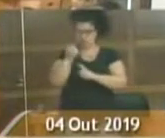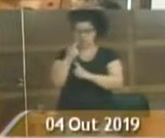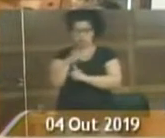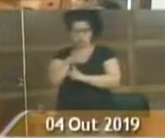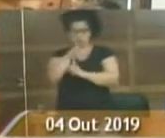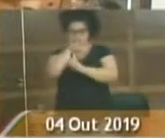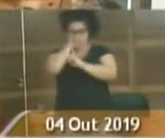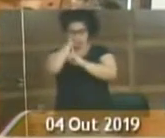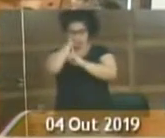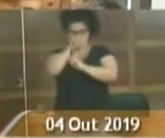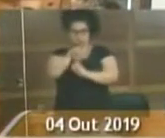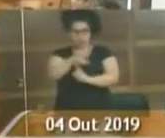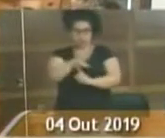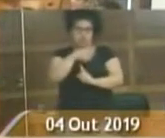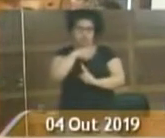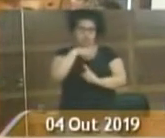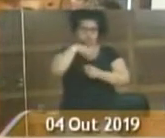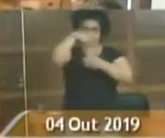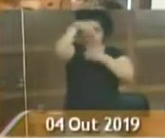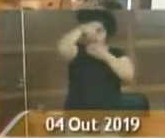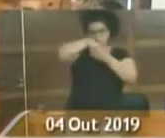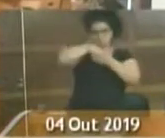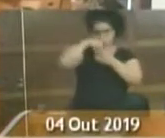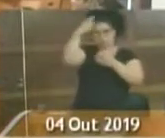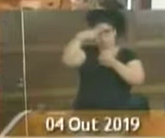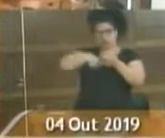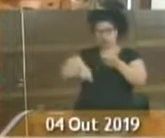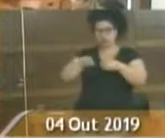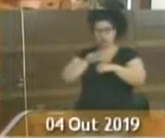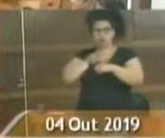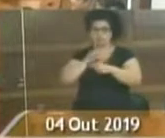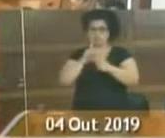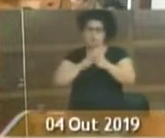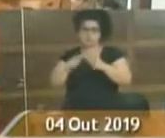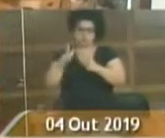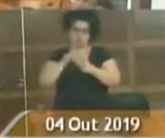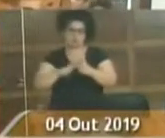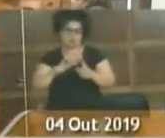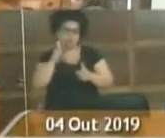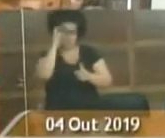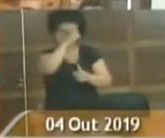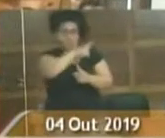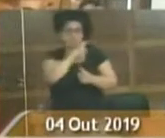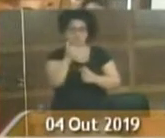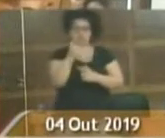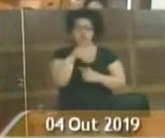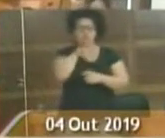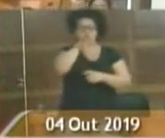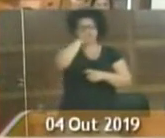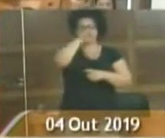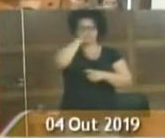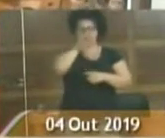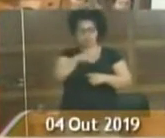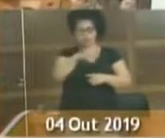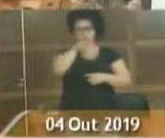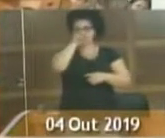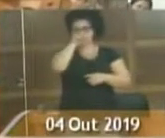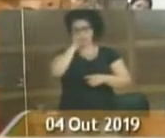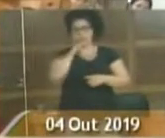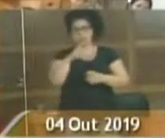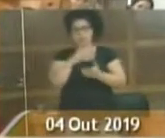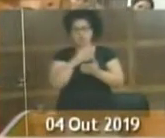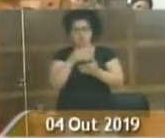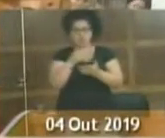Com certeza já tem nódulo por debaixo dessa narina. Ele deve estar com dificuldade de respirar e deve estar fazendo essa hemorragia